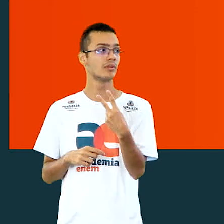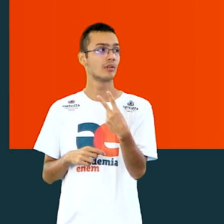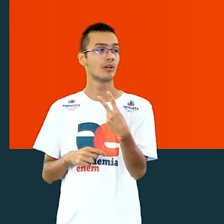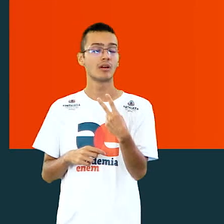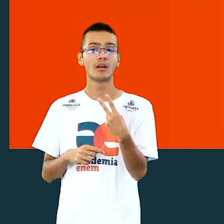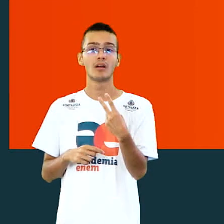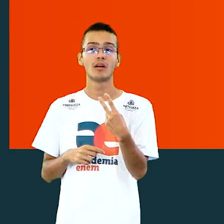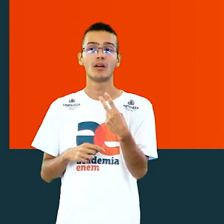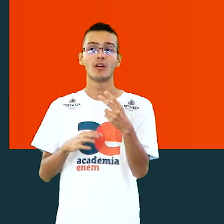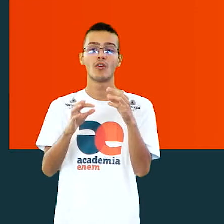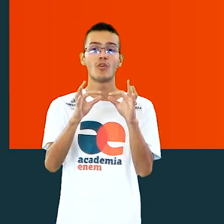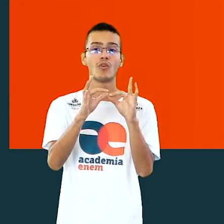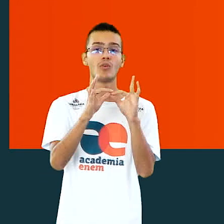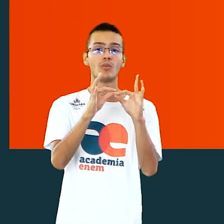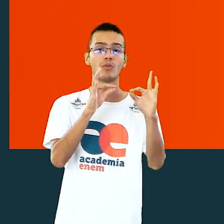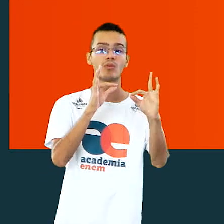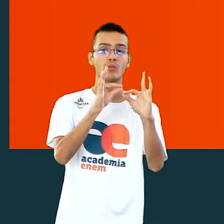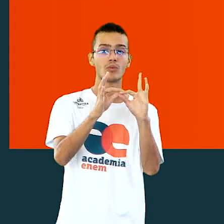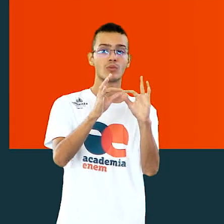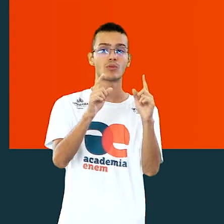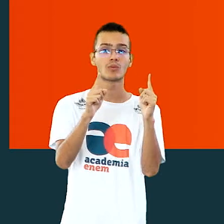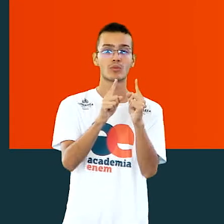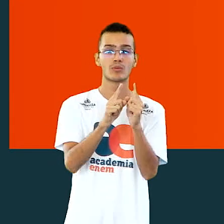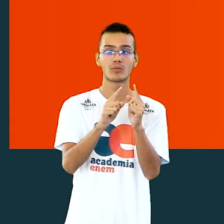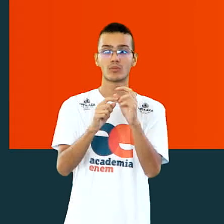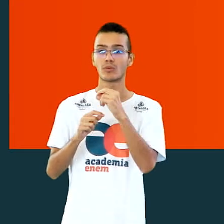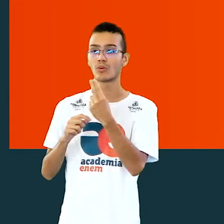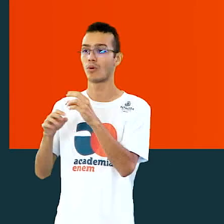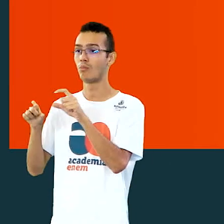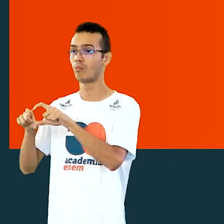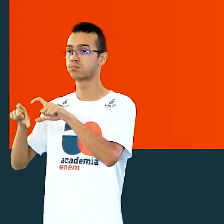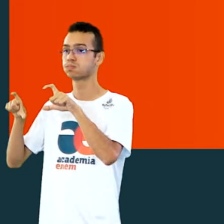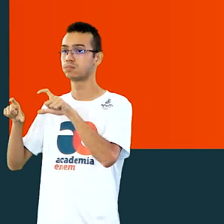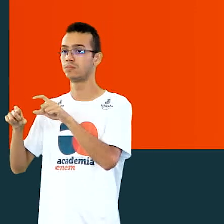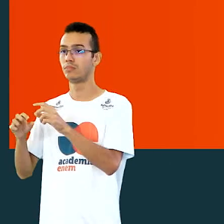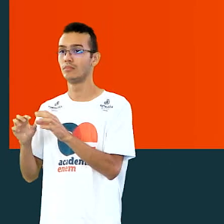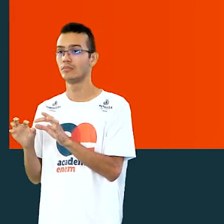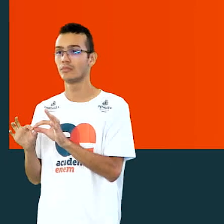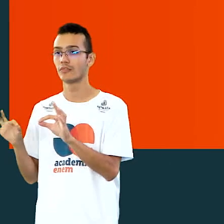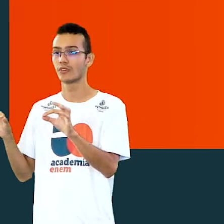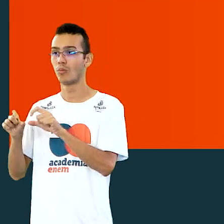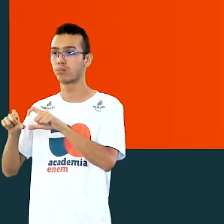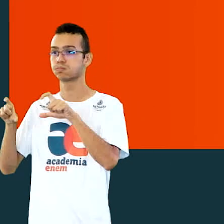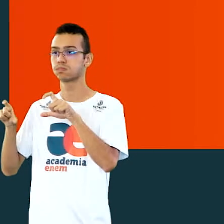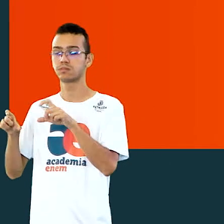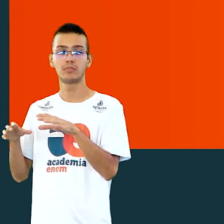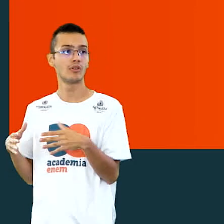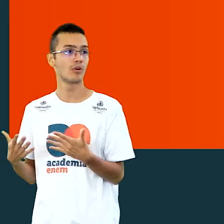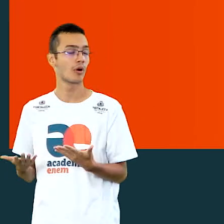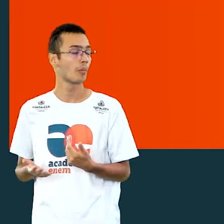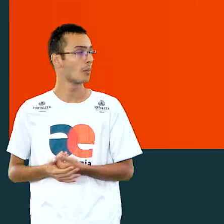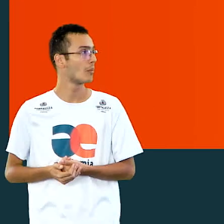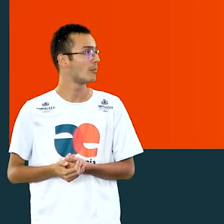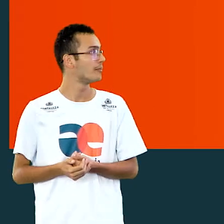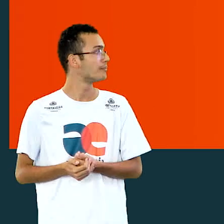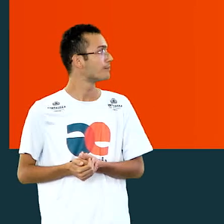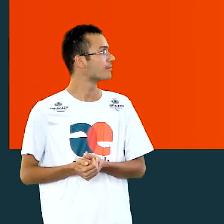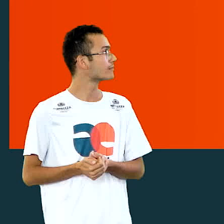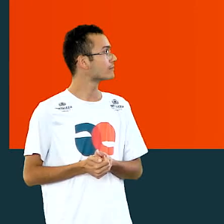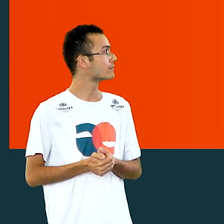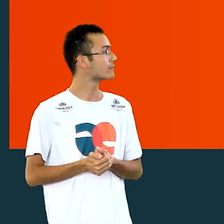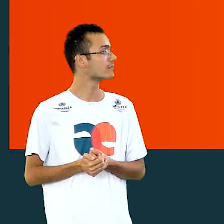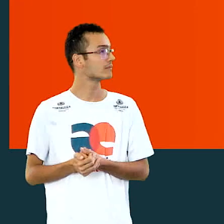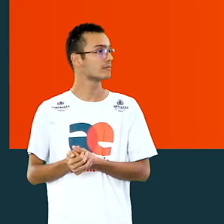ou mais espesso. Bora. Mais curto, pois terá menor